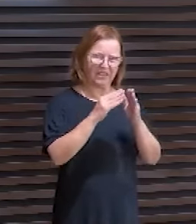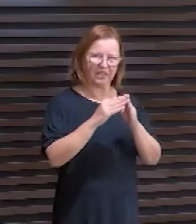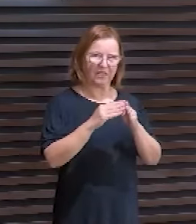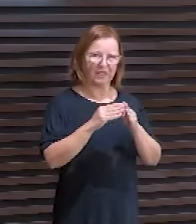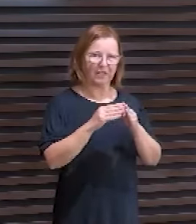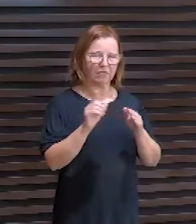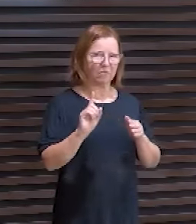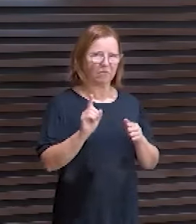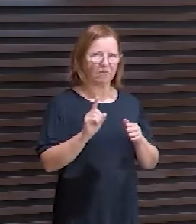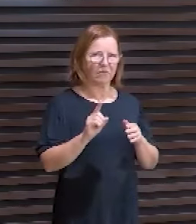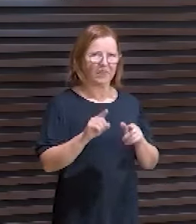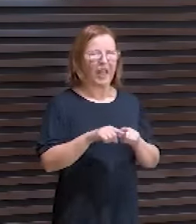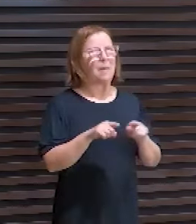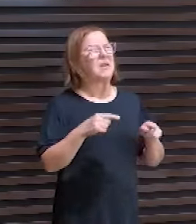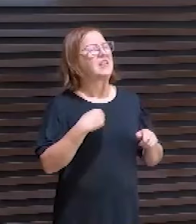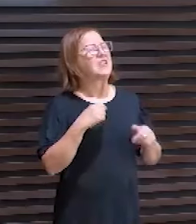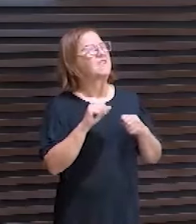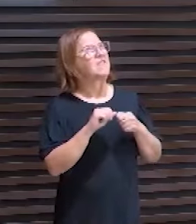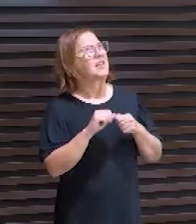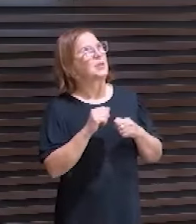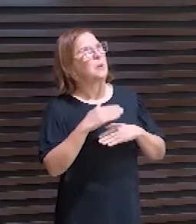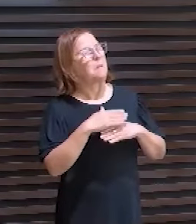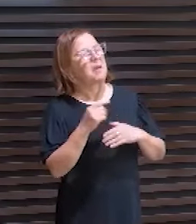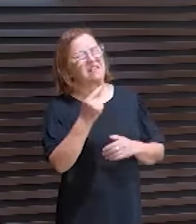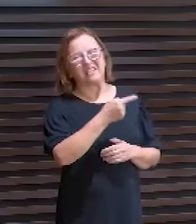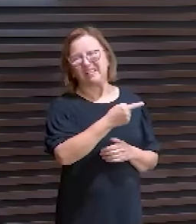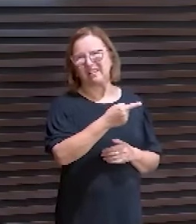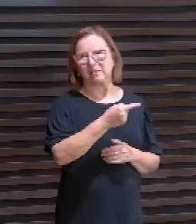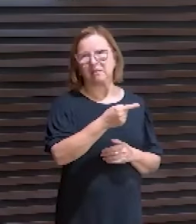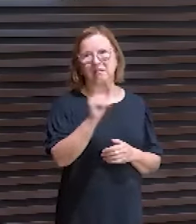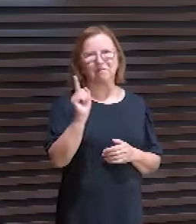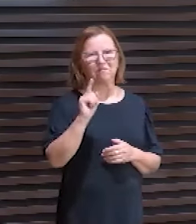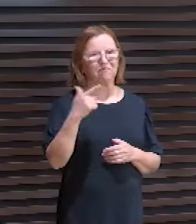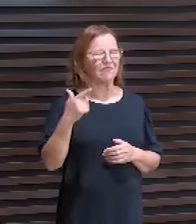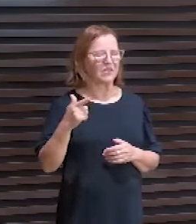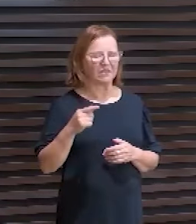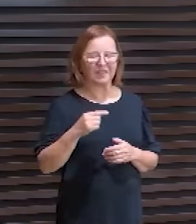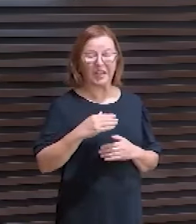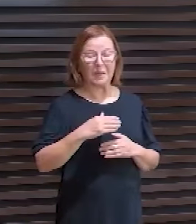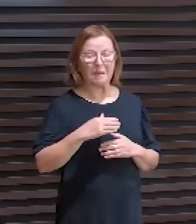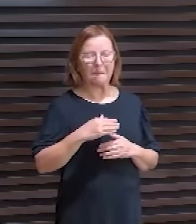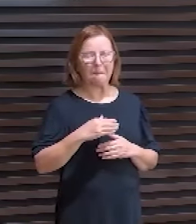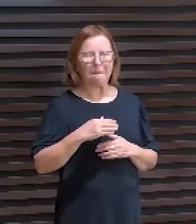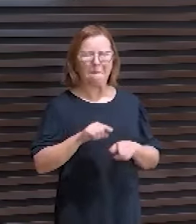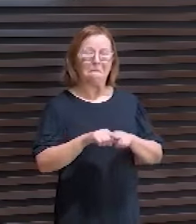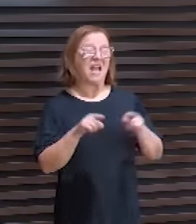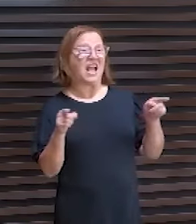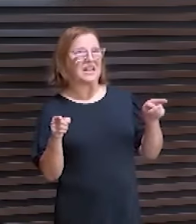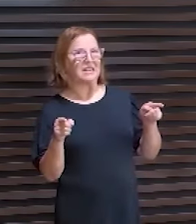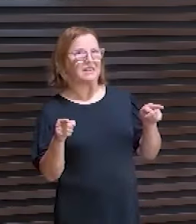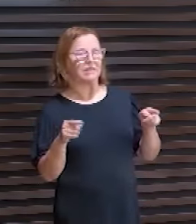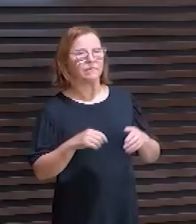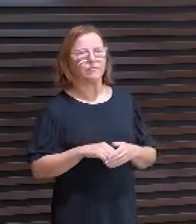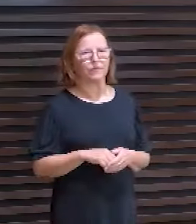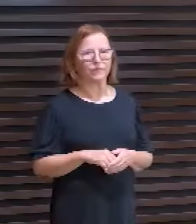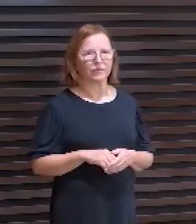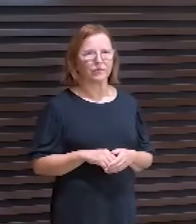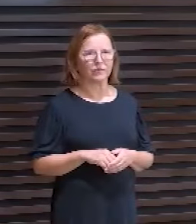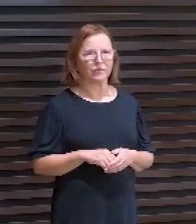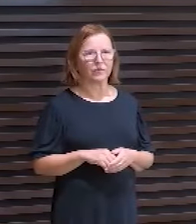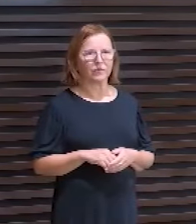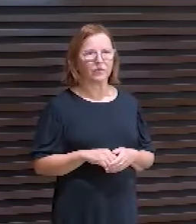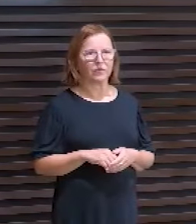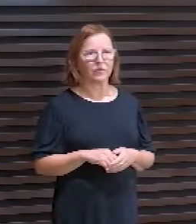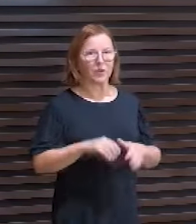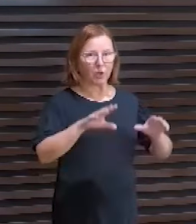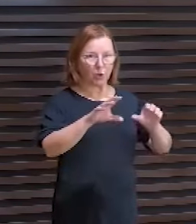do que ele do que ela mas eu não tem mais não tem mais é pegar todos os seus direitos